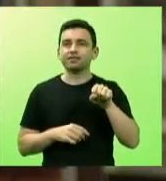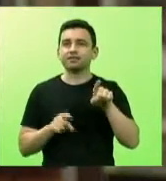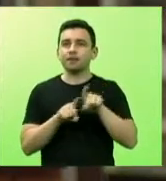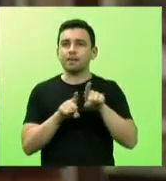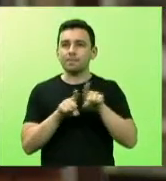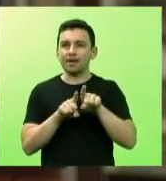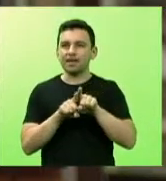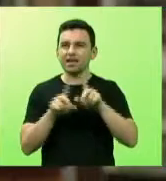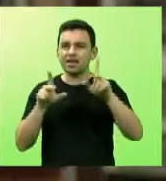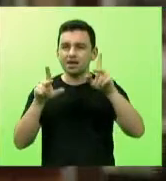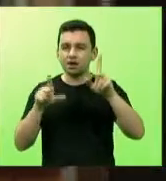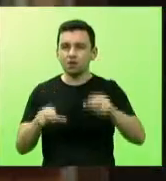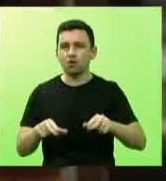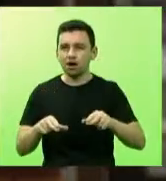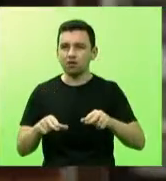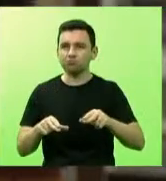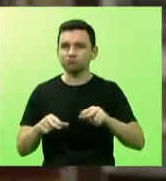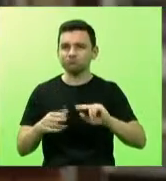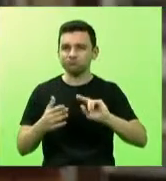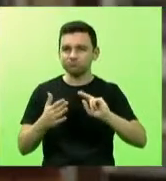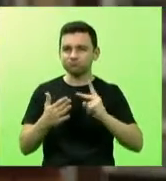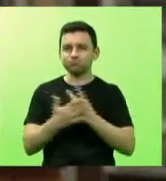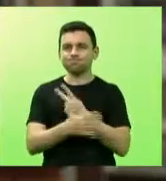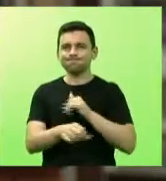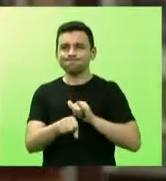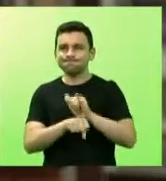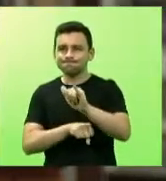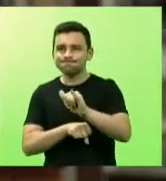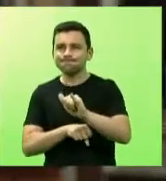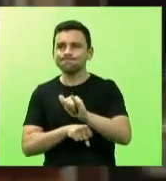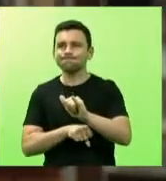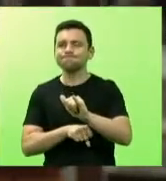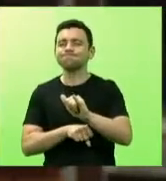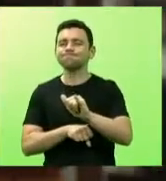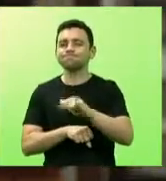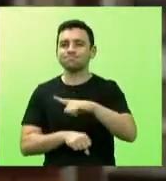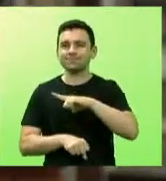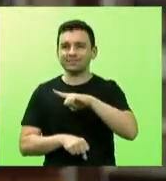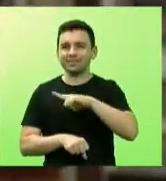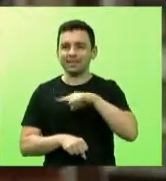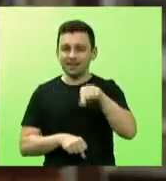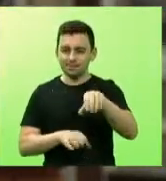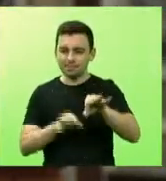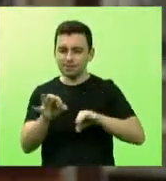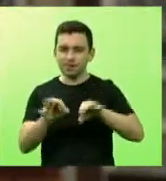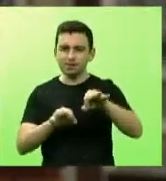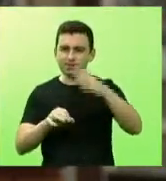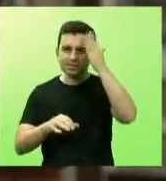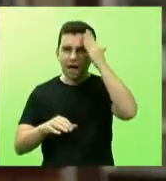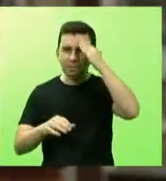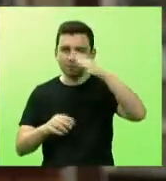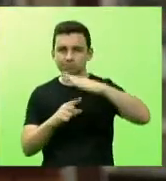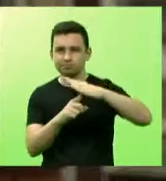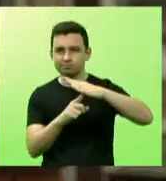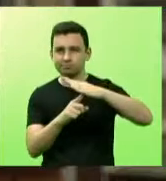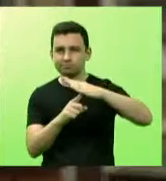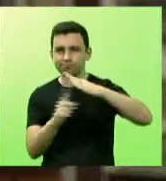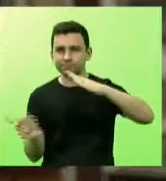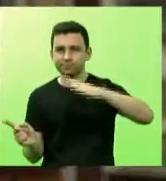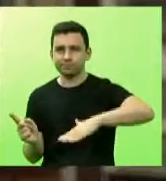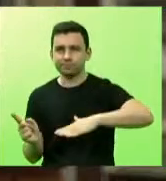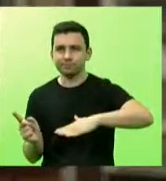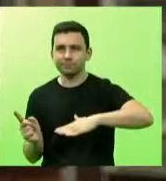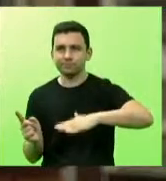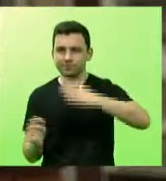deixou uma armadilha, ele deixou uma arapuca armada. Todo mundo sabe o que é um alçapão, uma